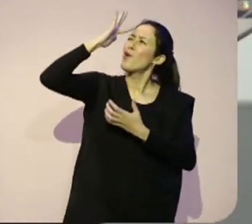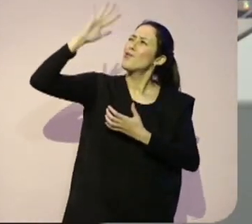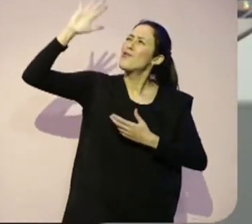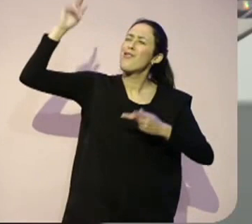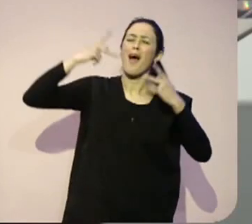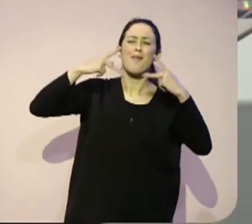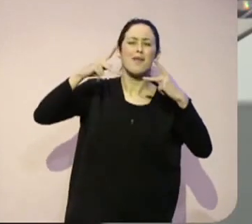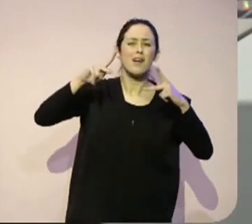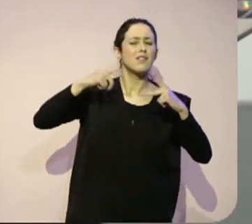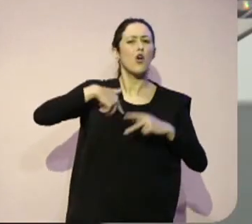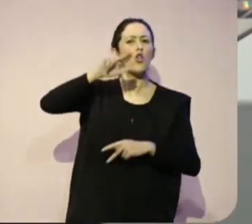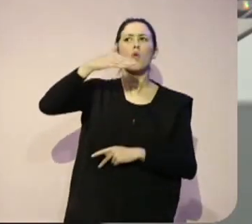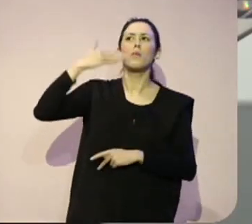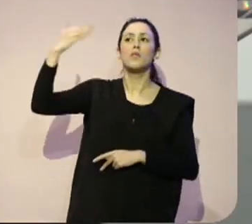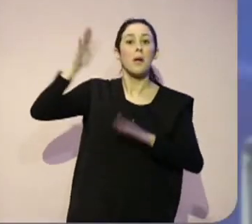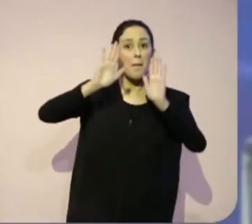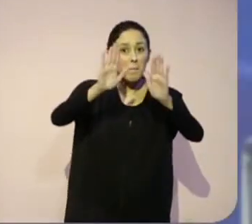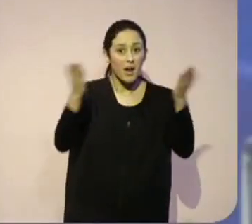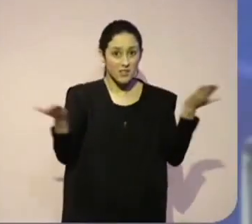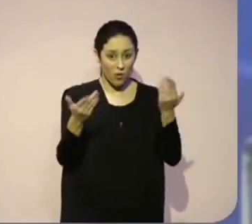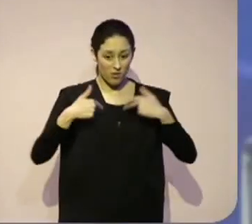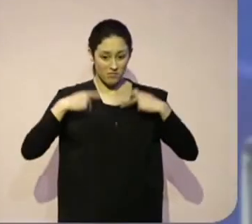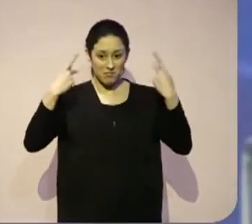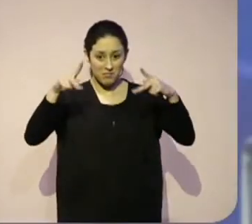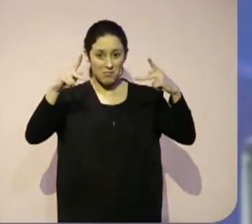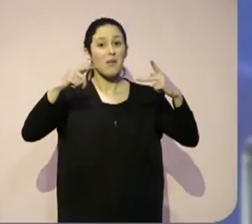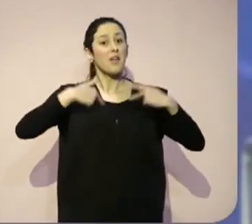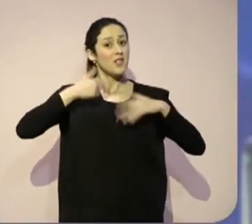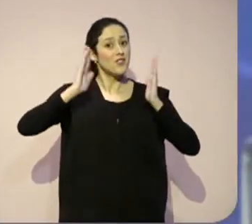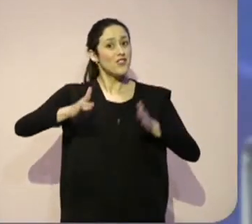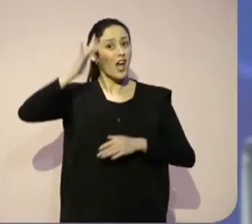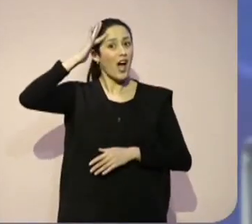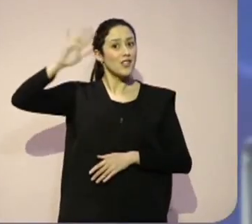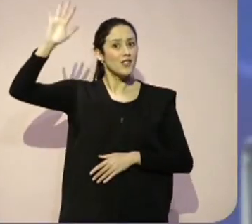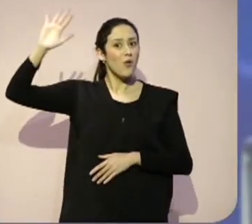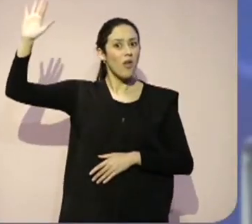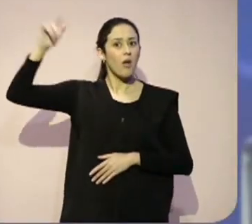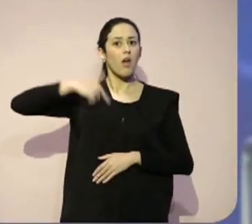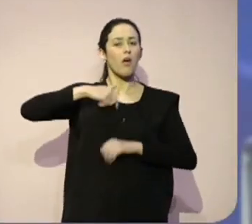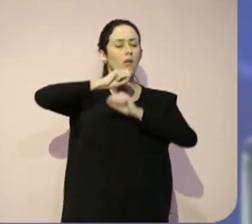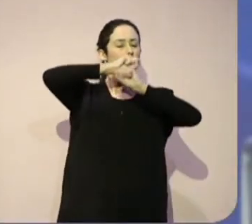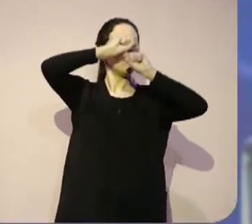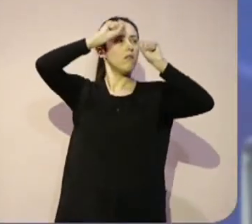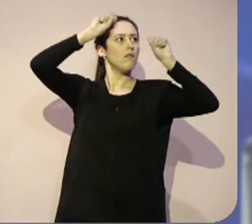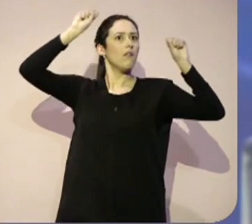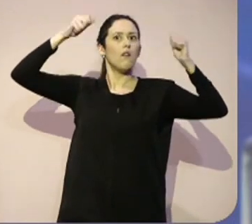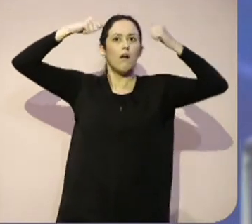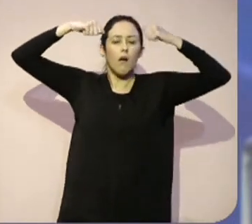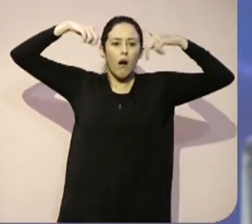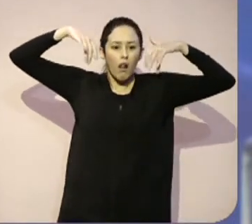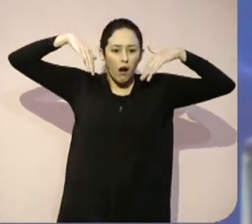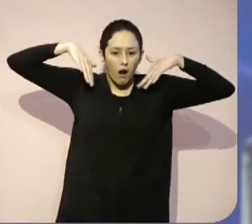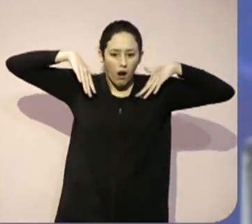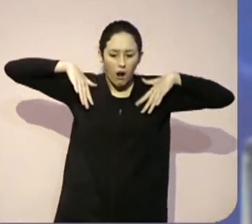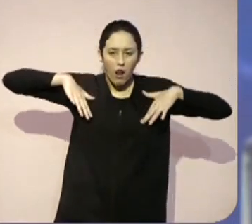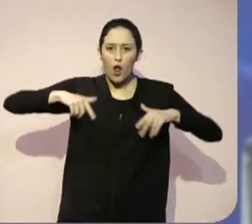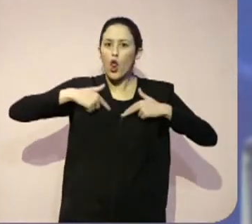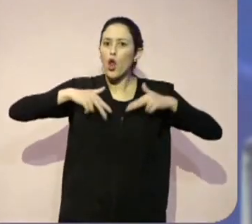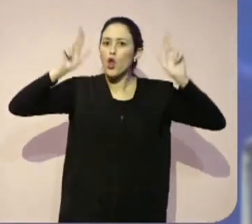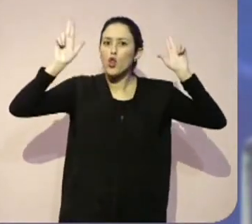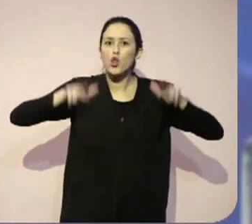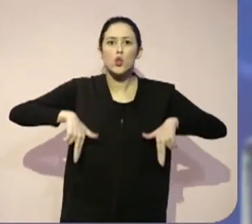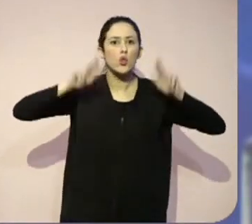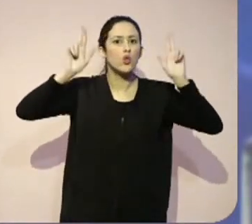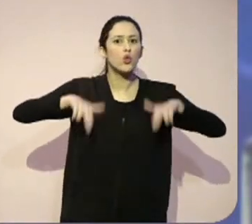eu sonhei com esse sermão. Eu acordei suando, de um jeito que eu nunca